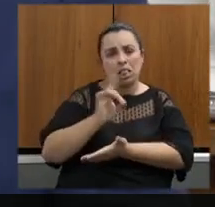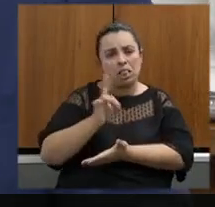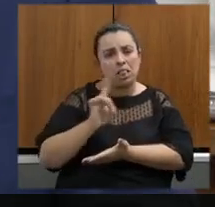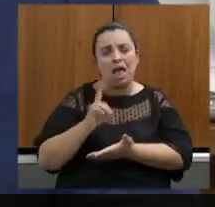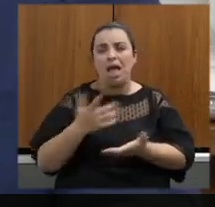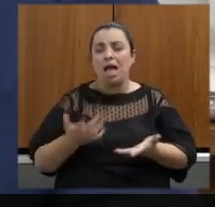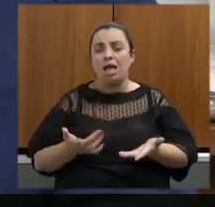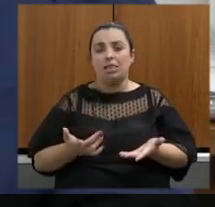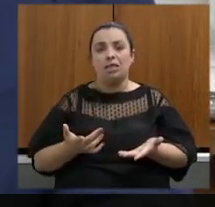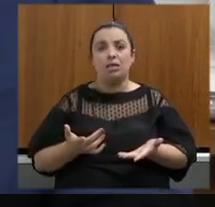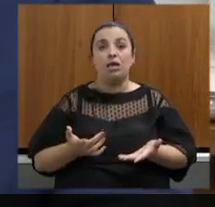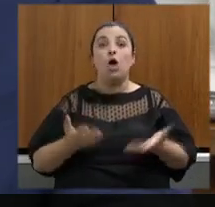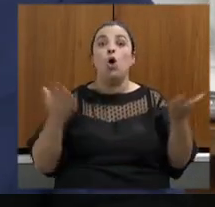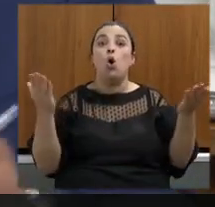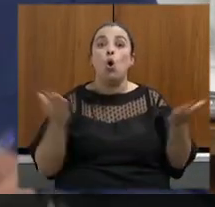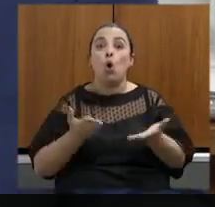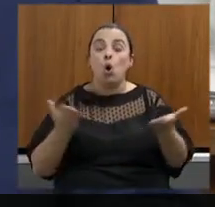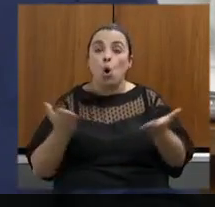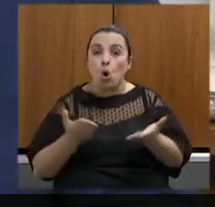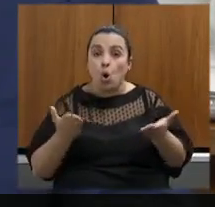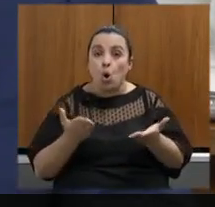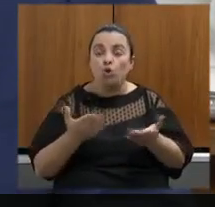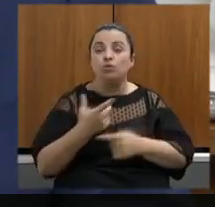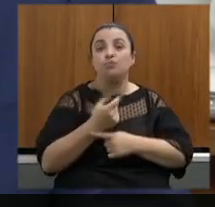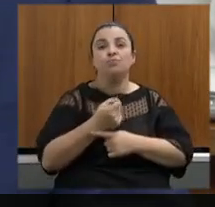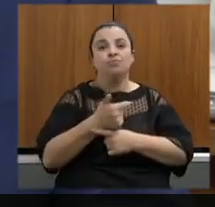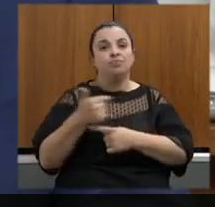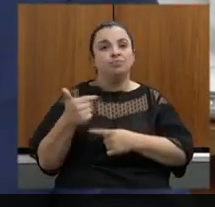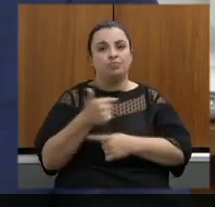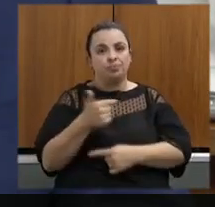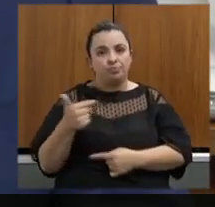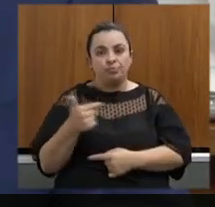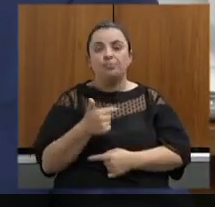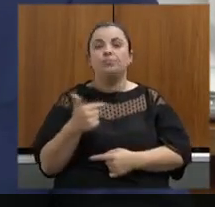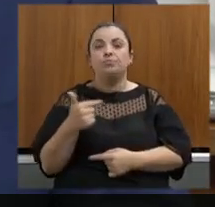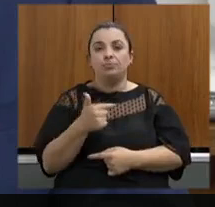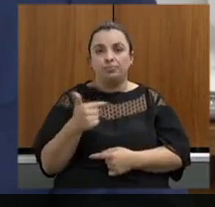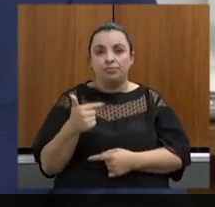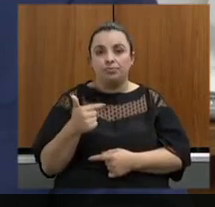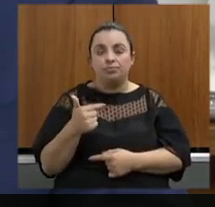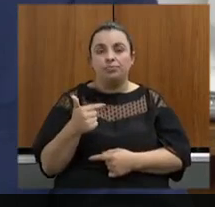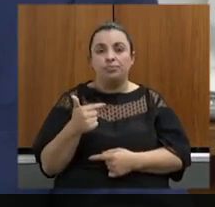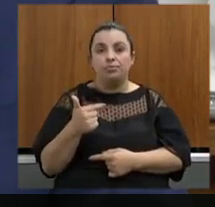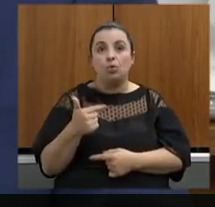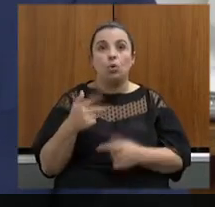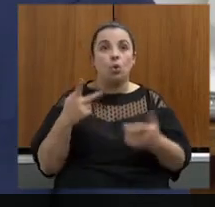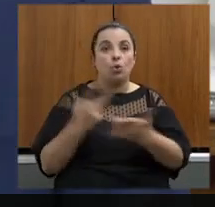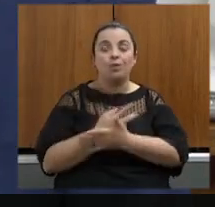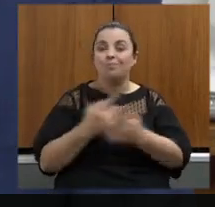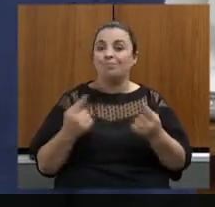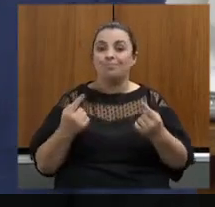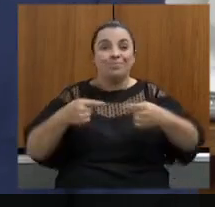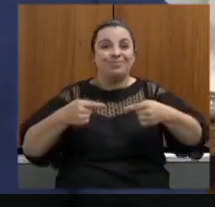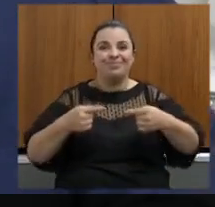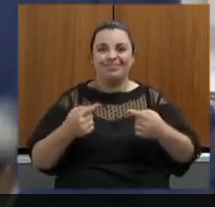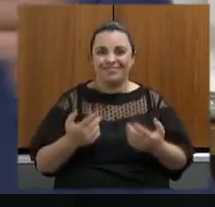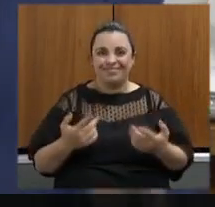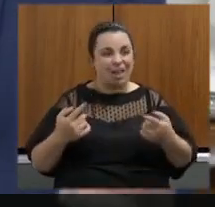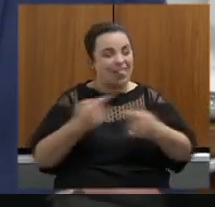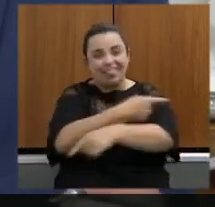e hoje vem 2022 é o que acontece exatamente o oposto